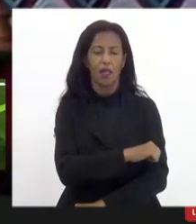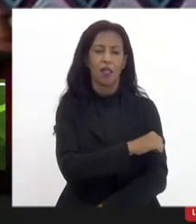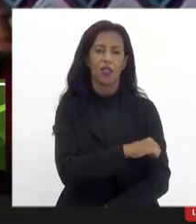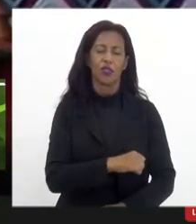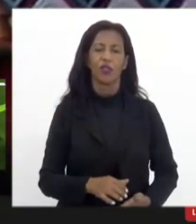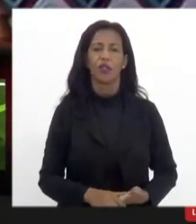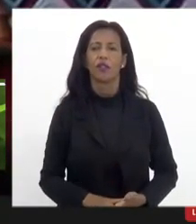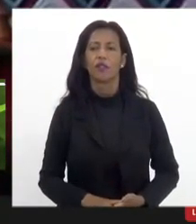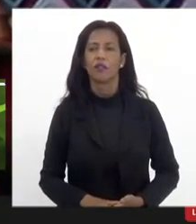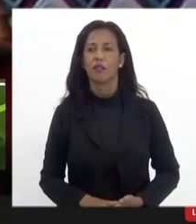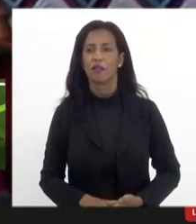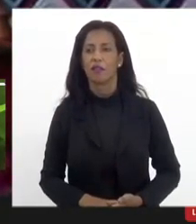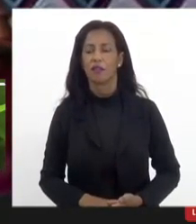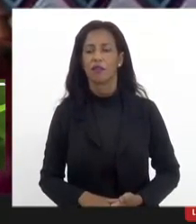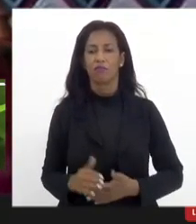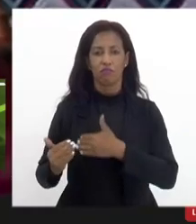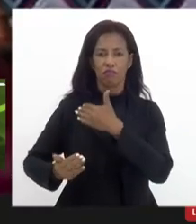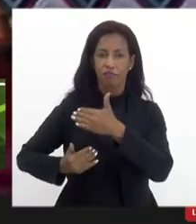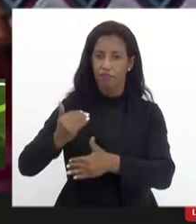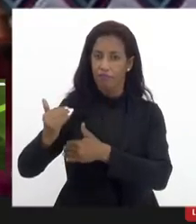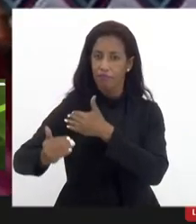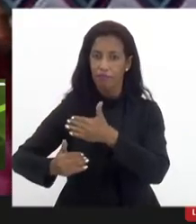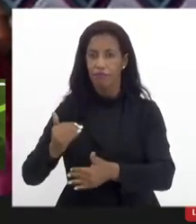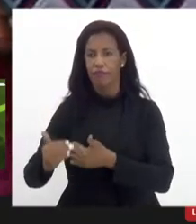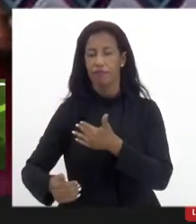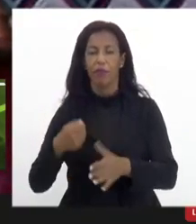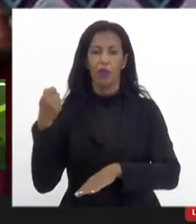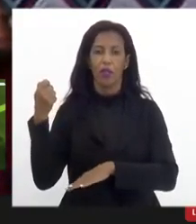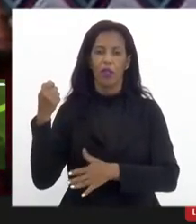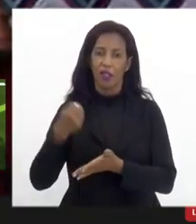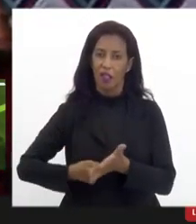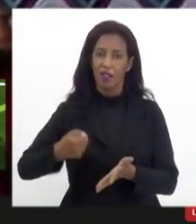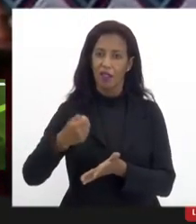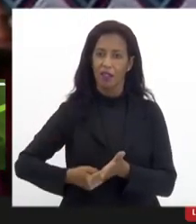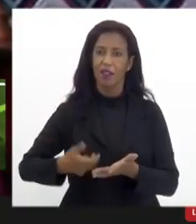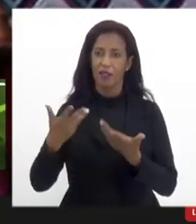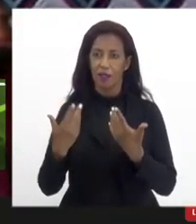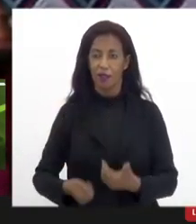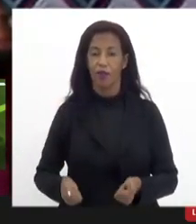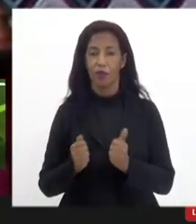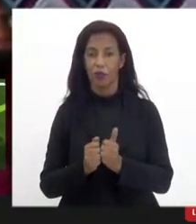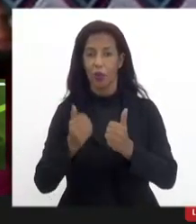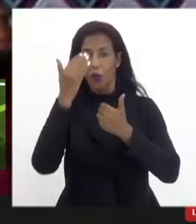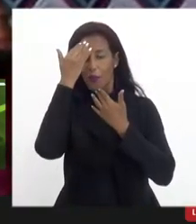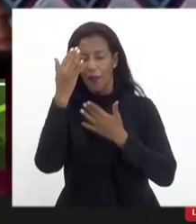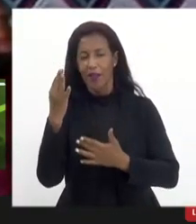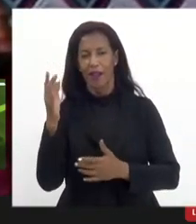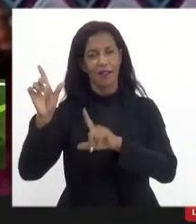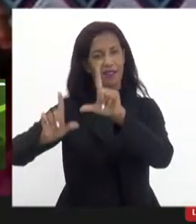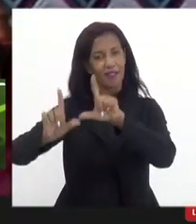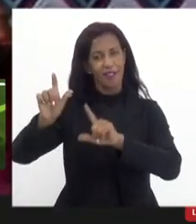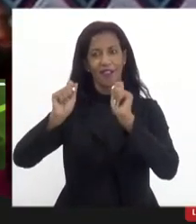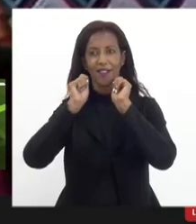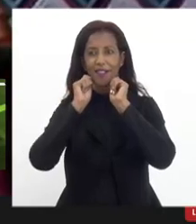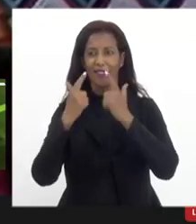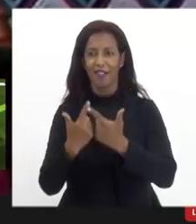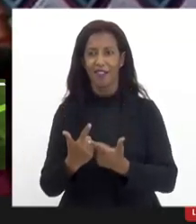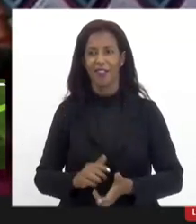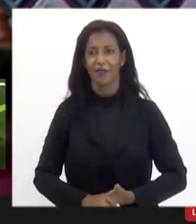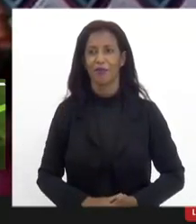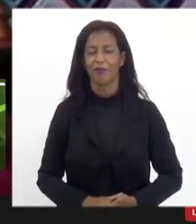Rejane. Avançamos e resistimos. Vamos que vamos. Obrigada, TV Alerge. Eu acho que é